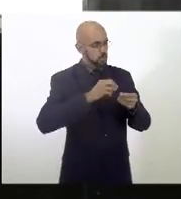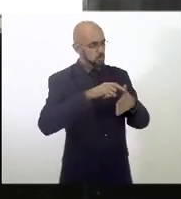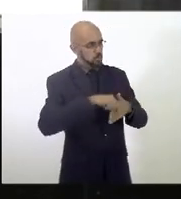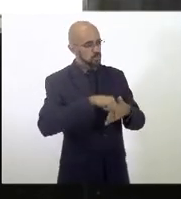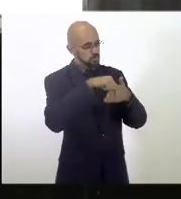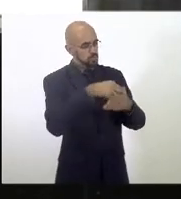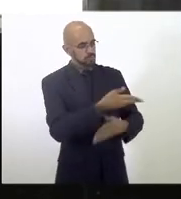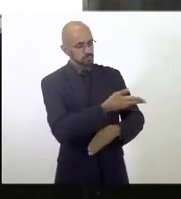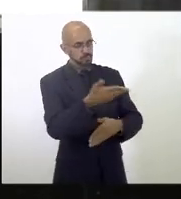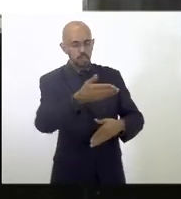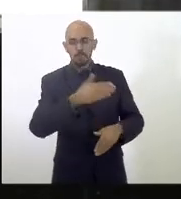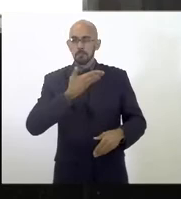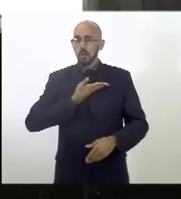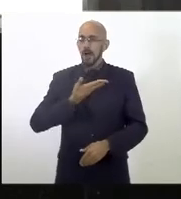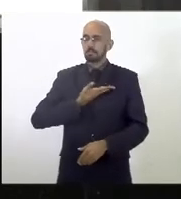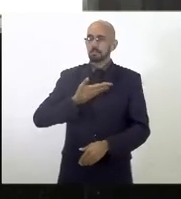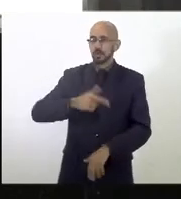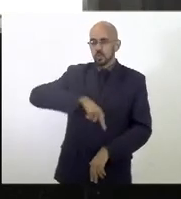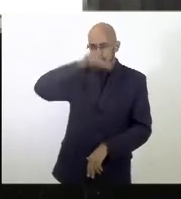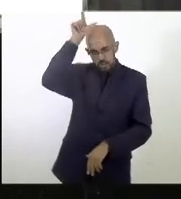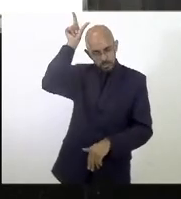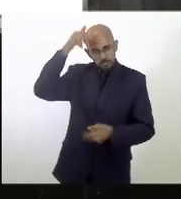Luiz Paulo, pelo convite